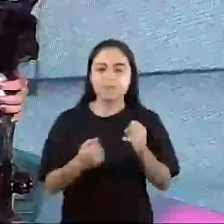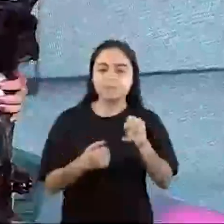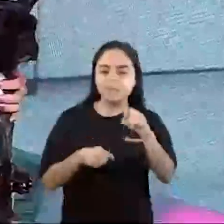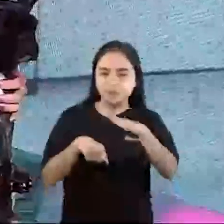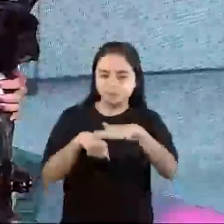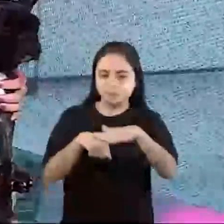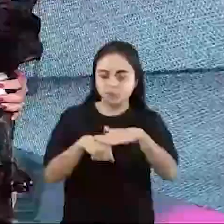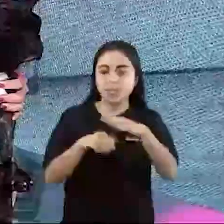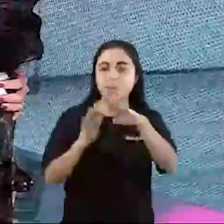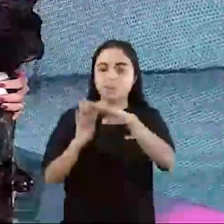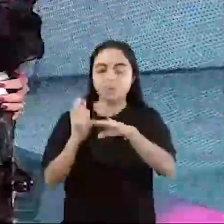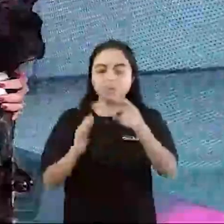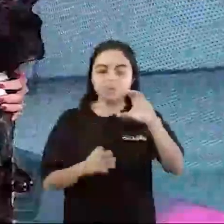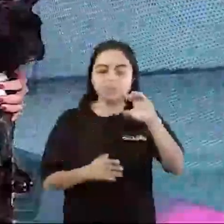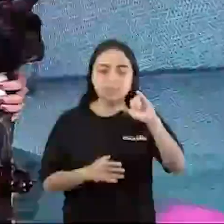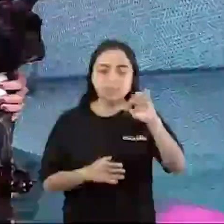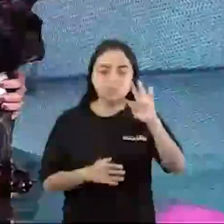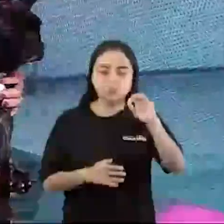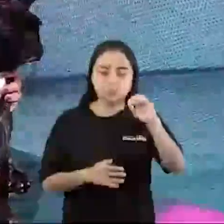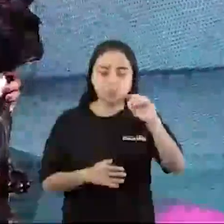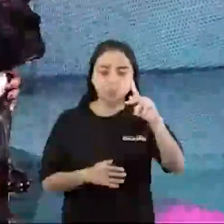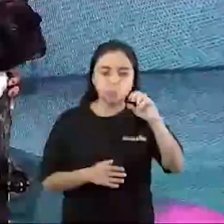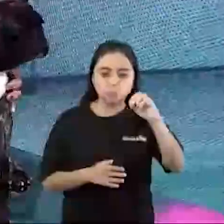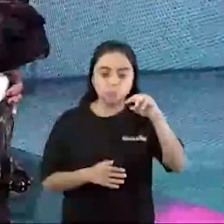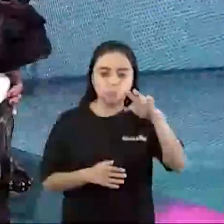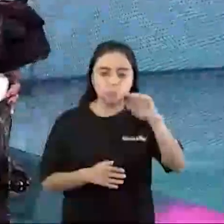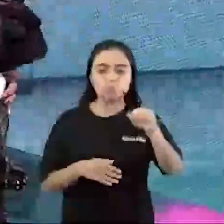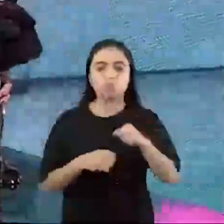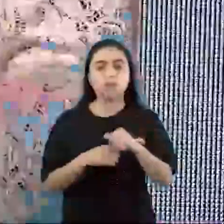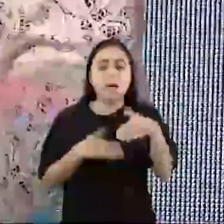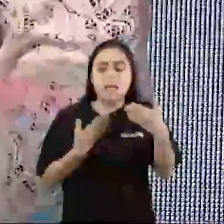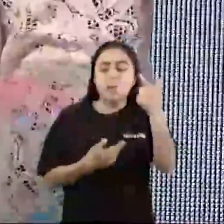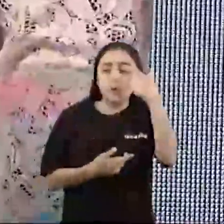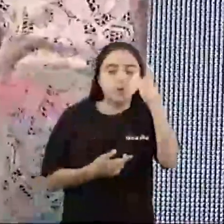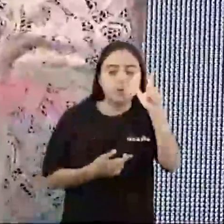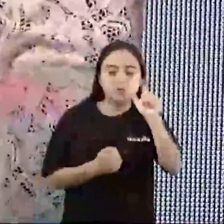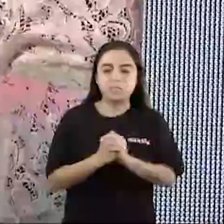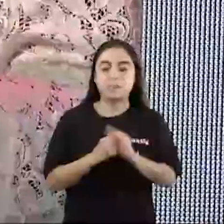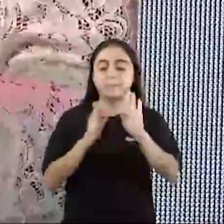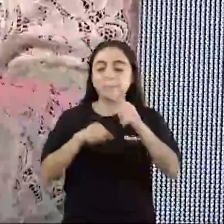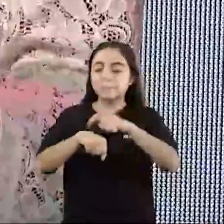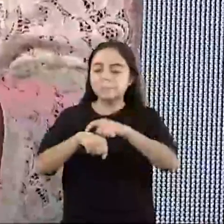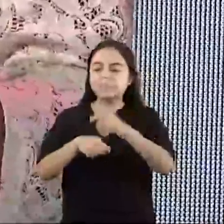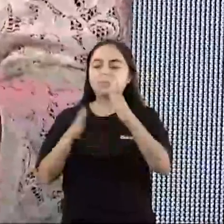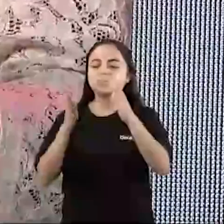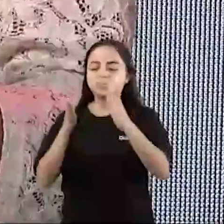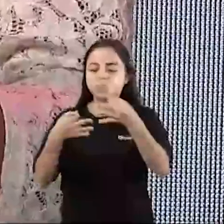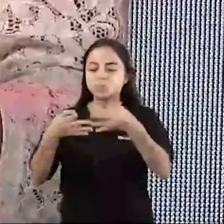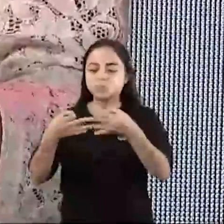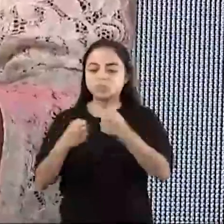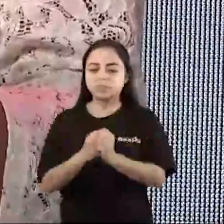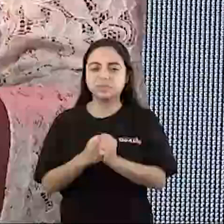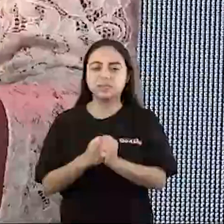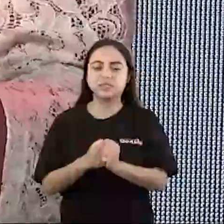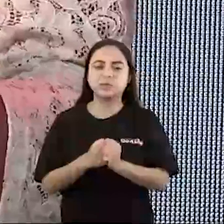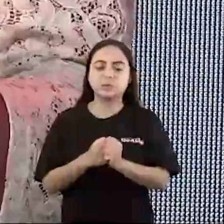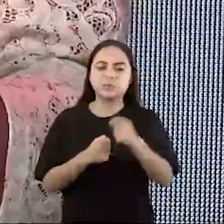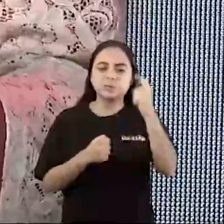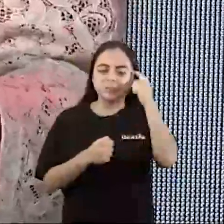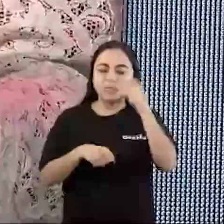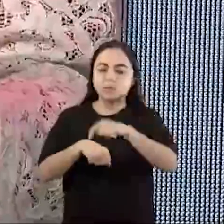o Cytopoint, pode ser que a gente não saiba qual é o momento que ele para. Sim. E aí a gente precisa de um tempo sem medicação para avaliar a dieta de